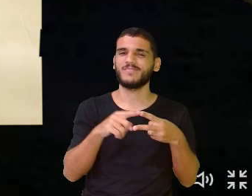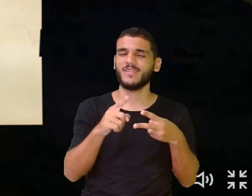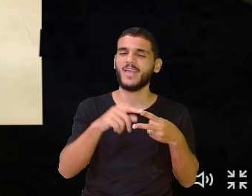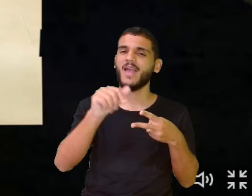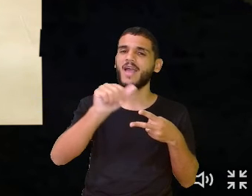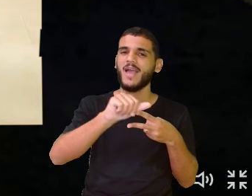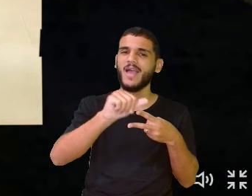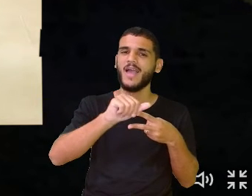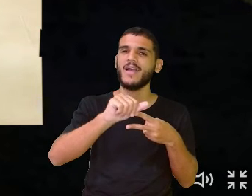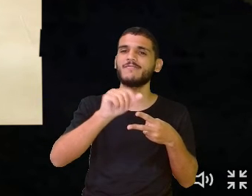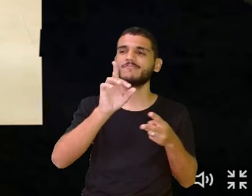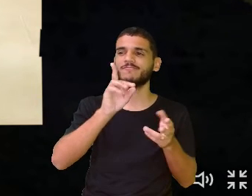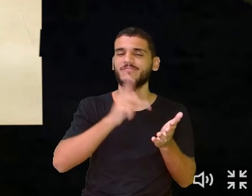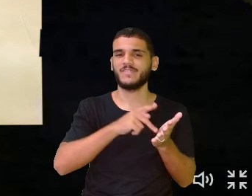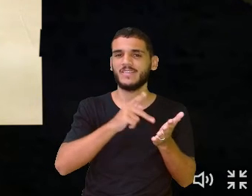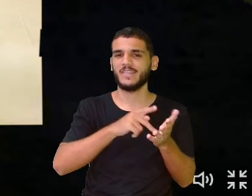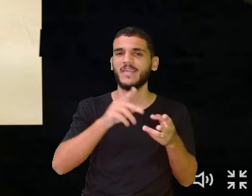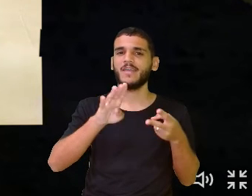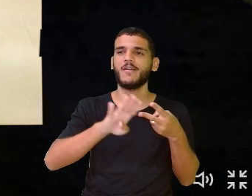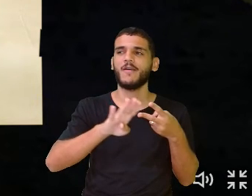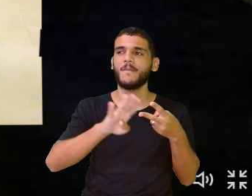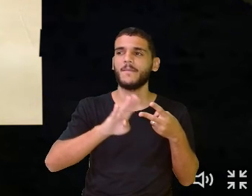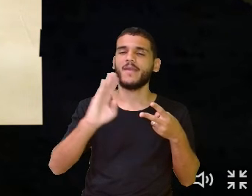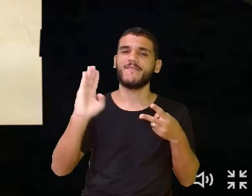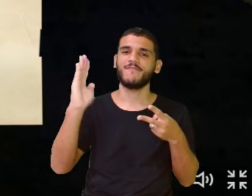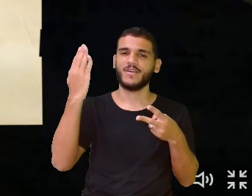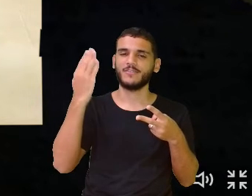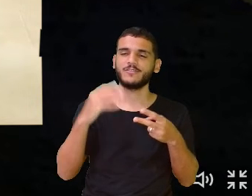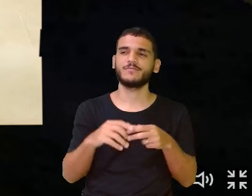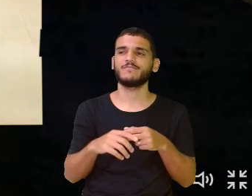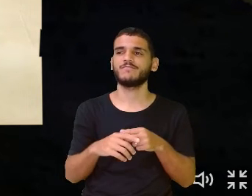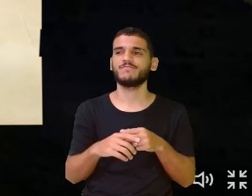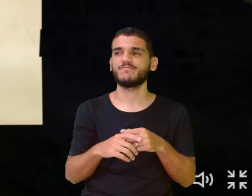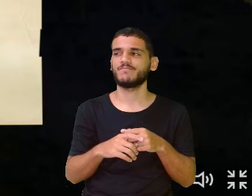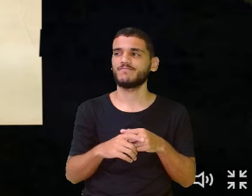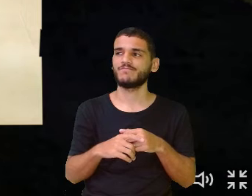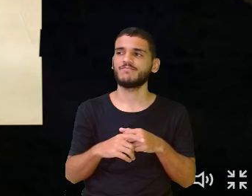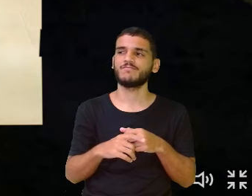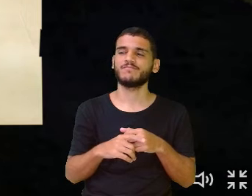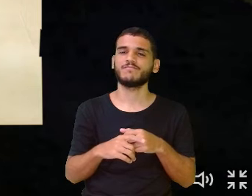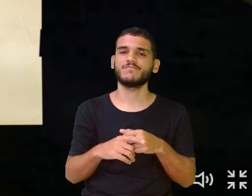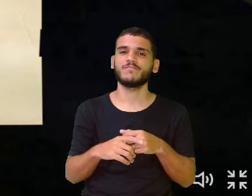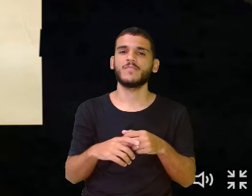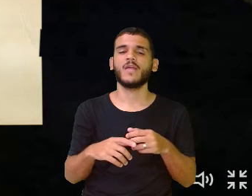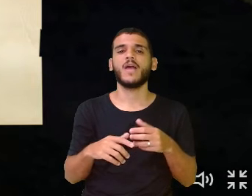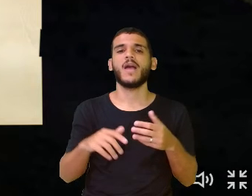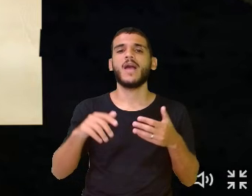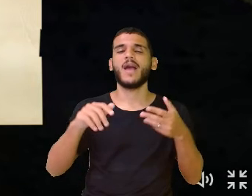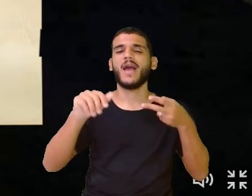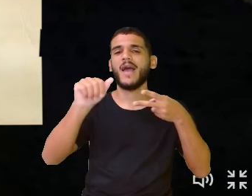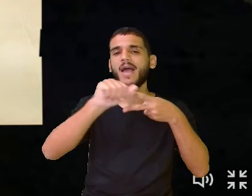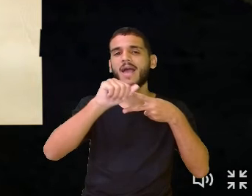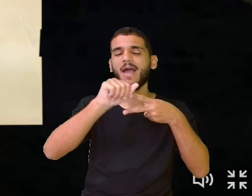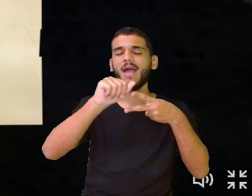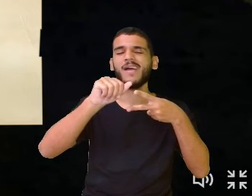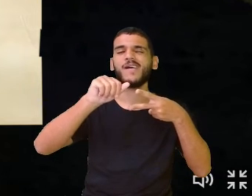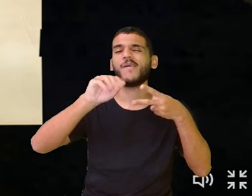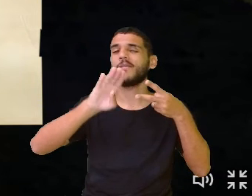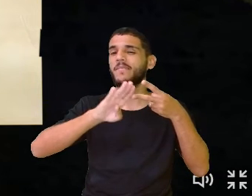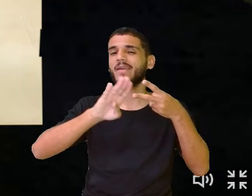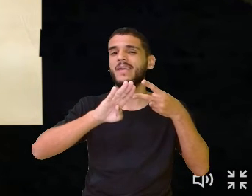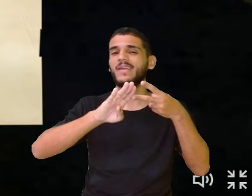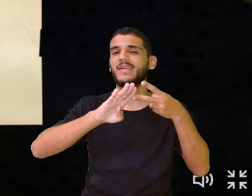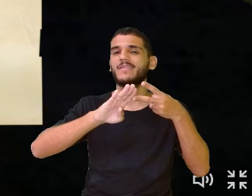que é verdadeiro, letra B diz que é falso. E aí, A ou B? Verdadeiro ou